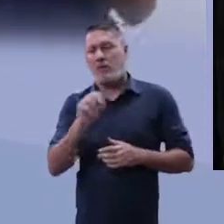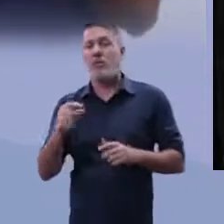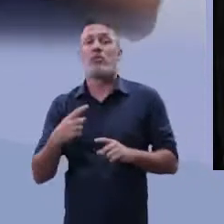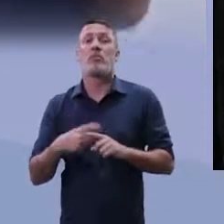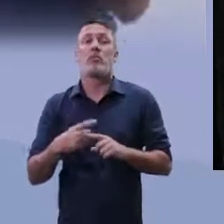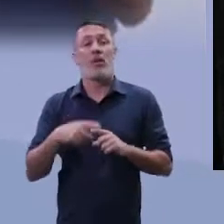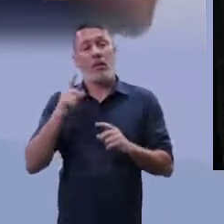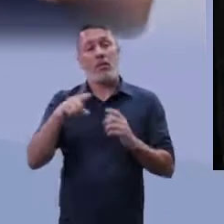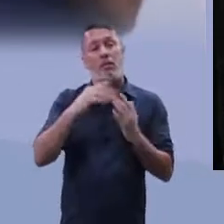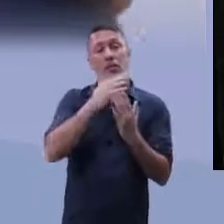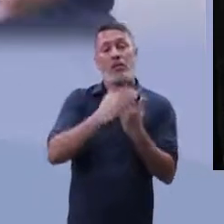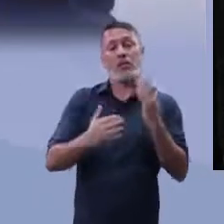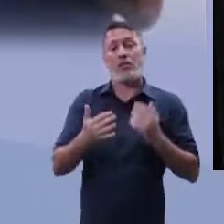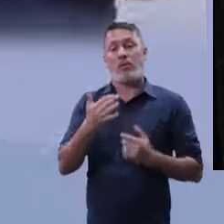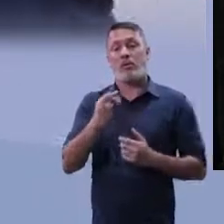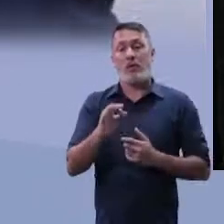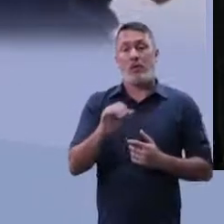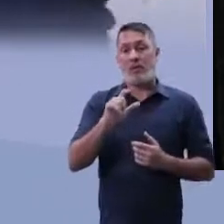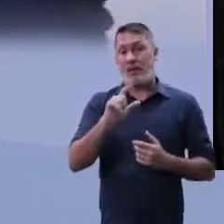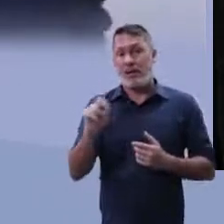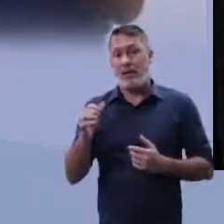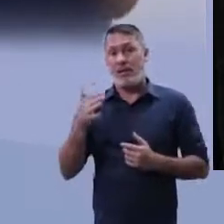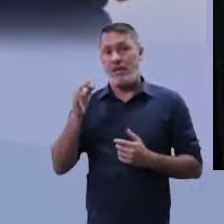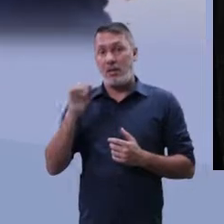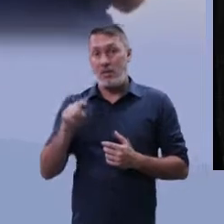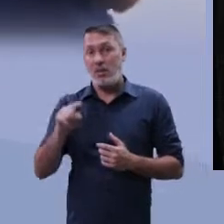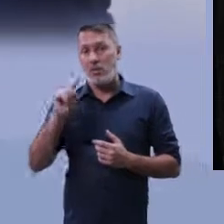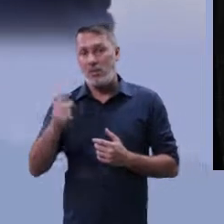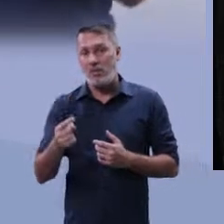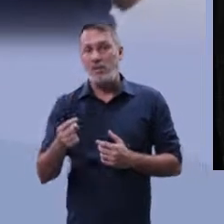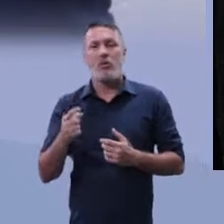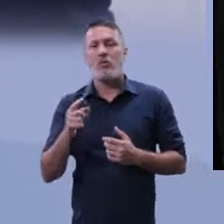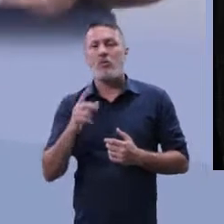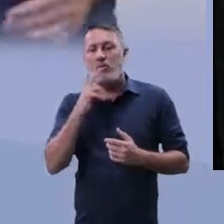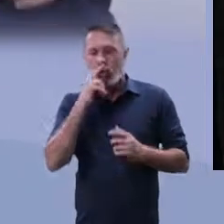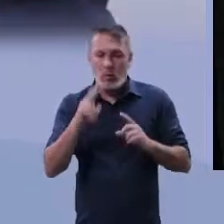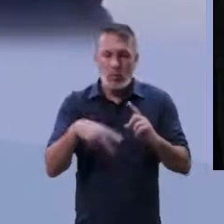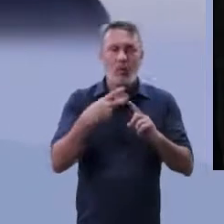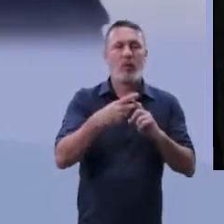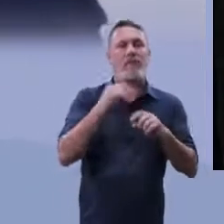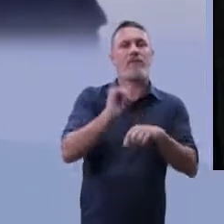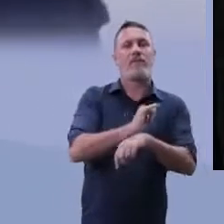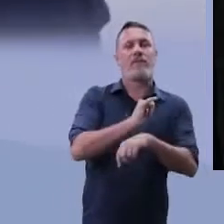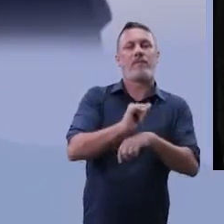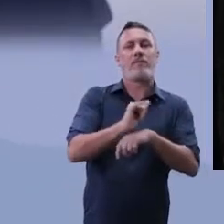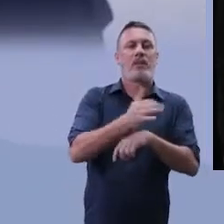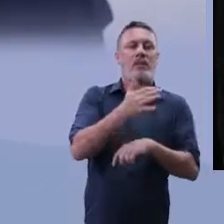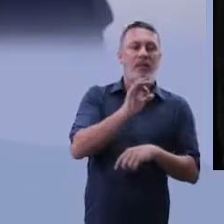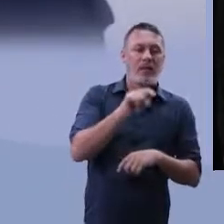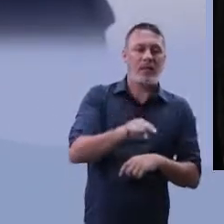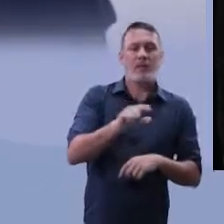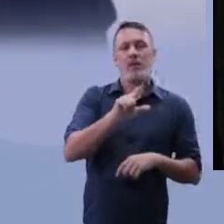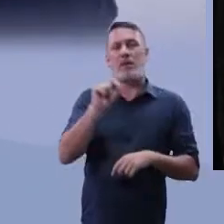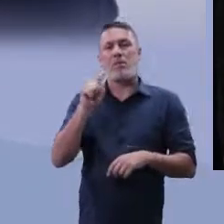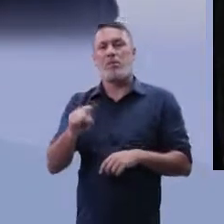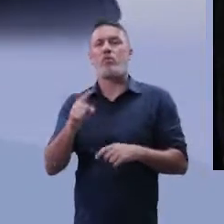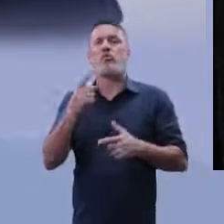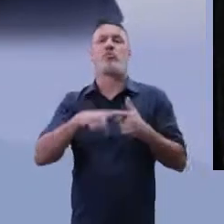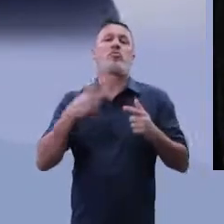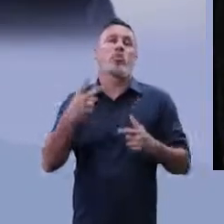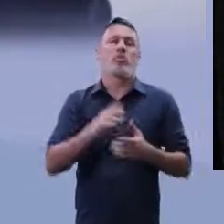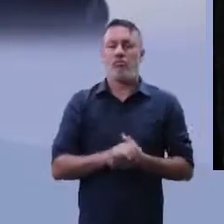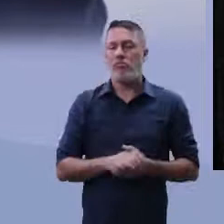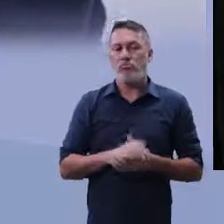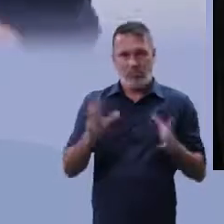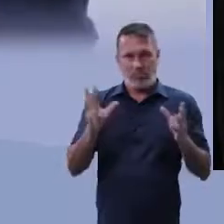5, 50, 500, porque a metade de 10, 100, 1.000, 10.000. E aí é só fazer o artifício do 10, 100